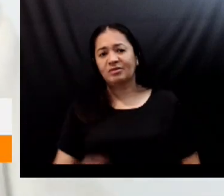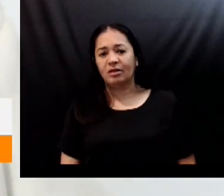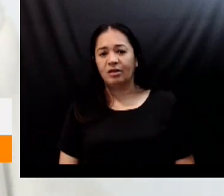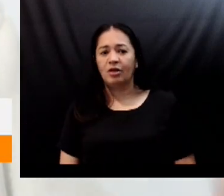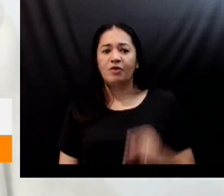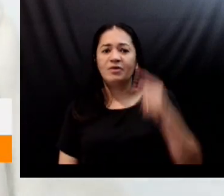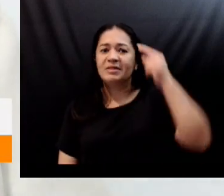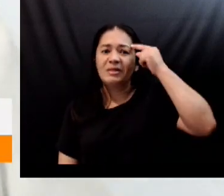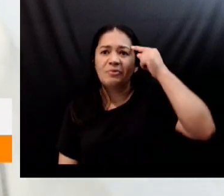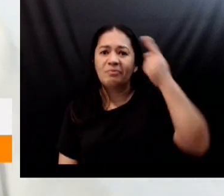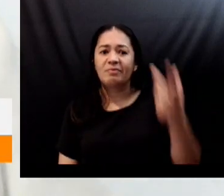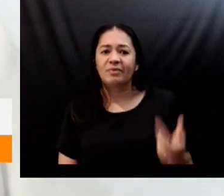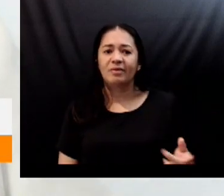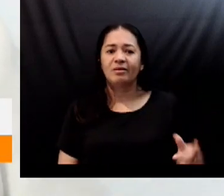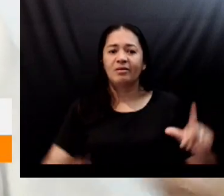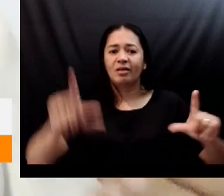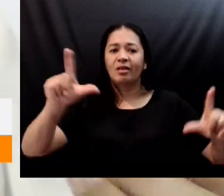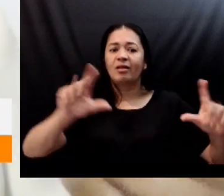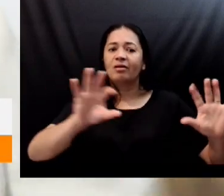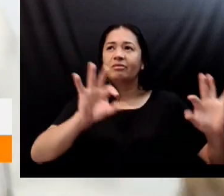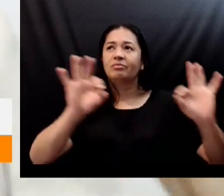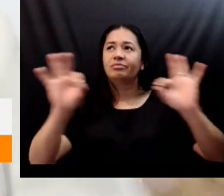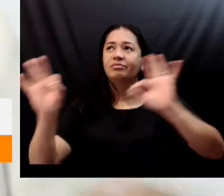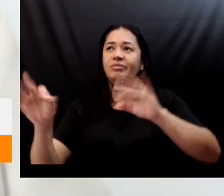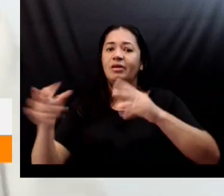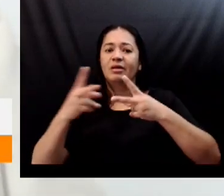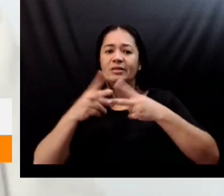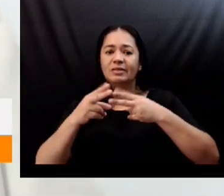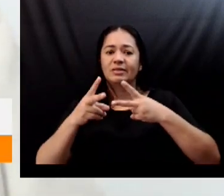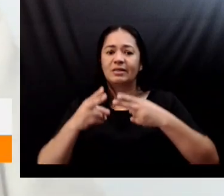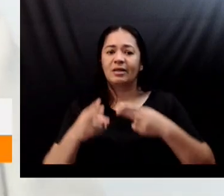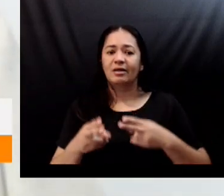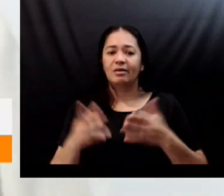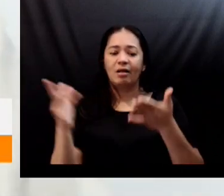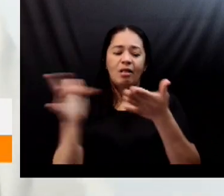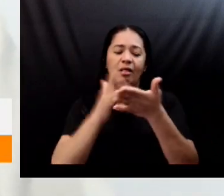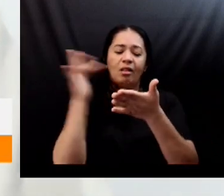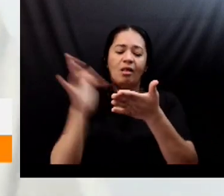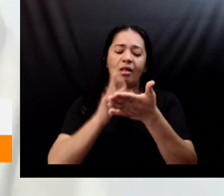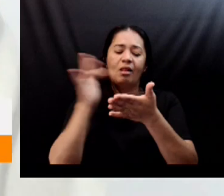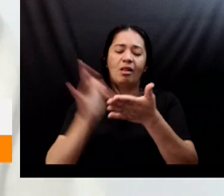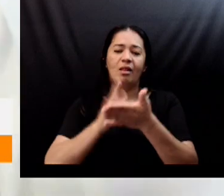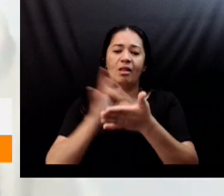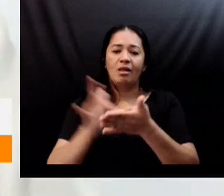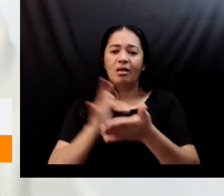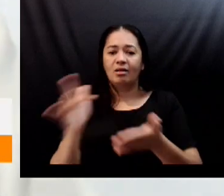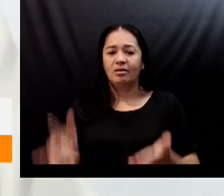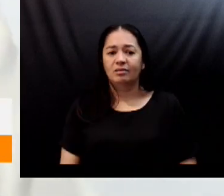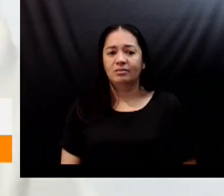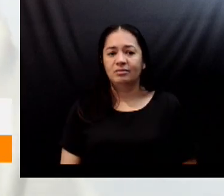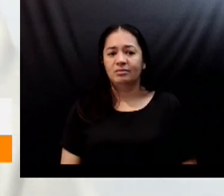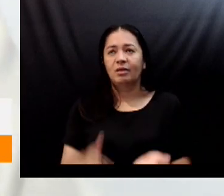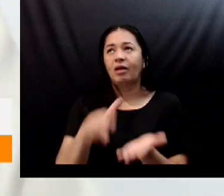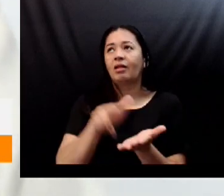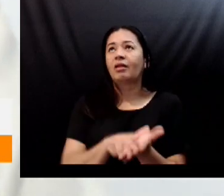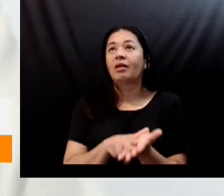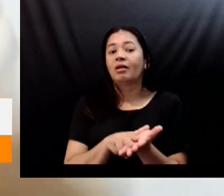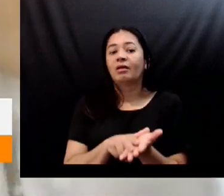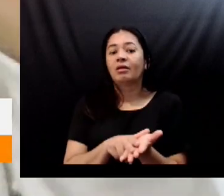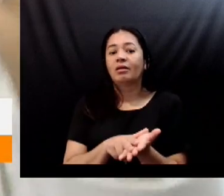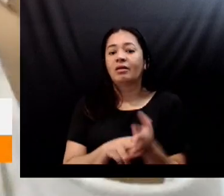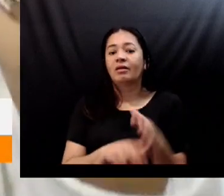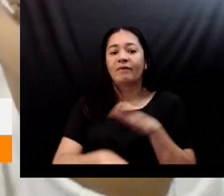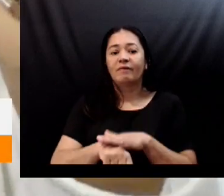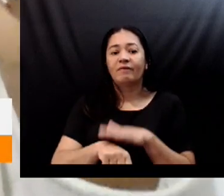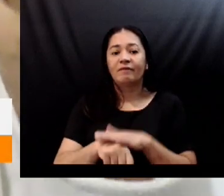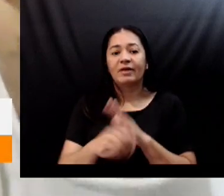assistir TV, séries, né? Rolar rede social, ficar deitados literalmente sem fazer nada. Se você